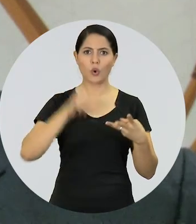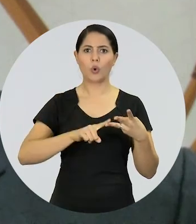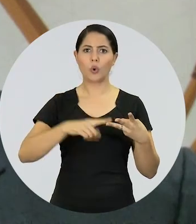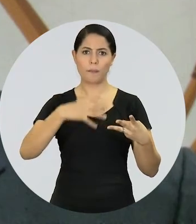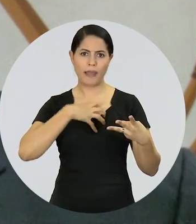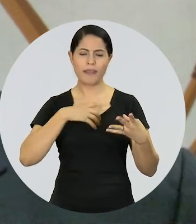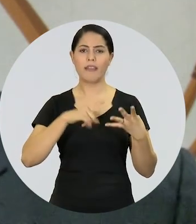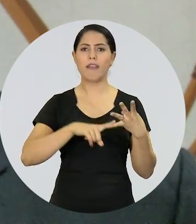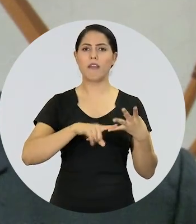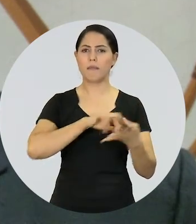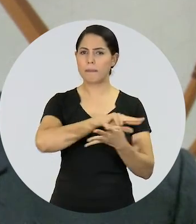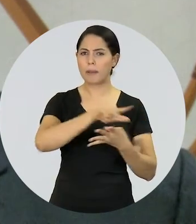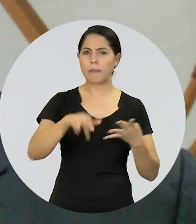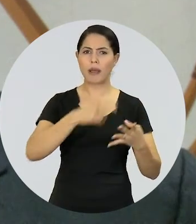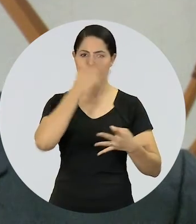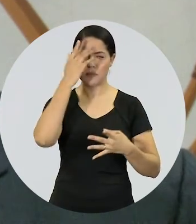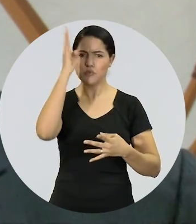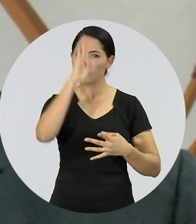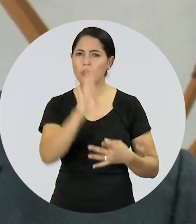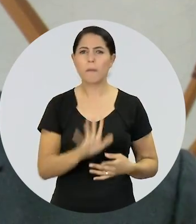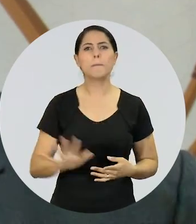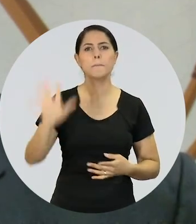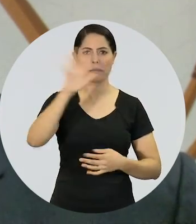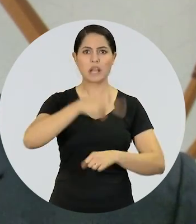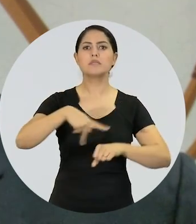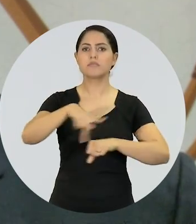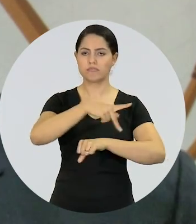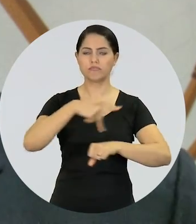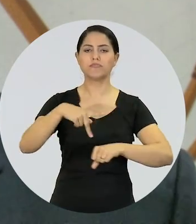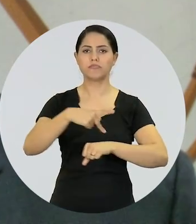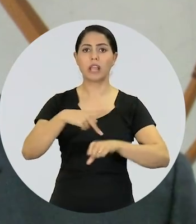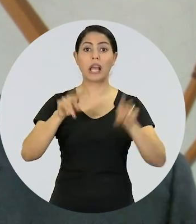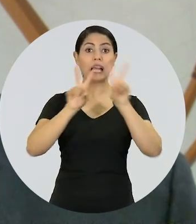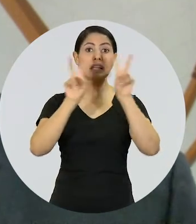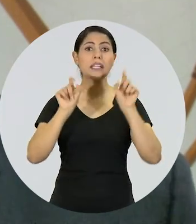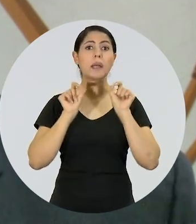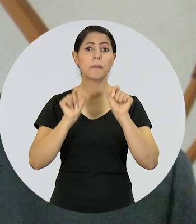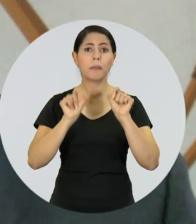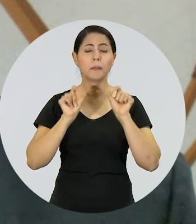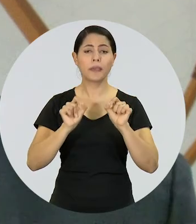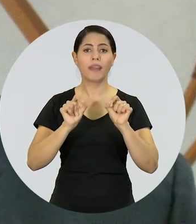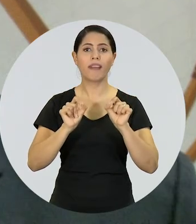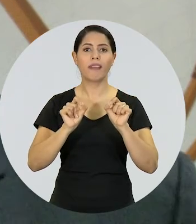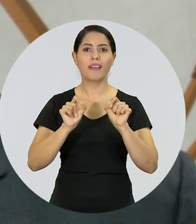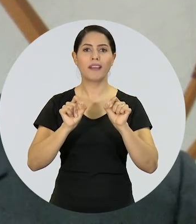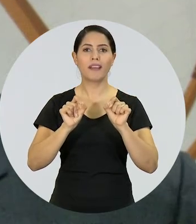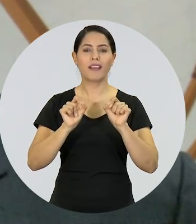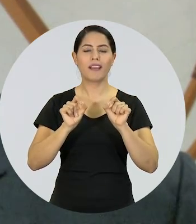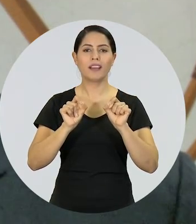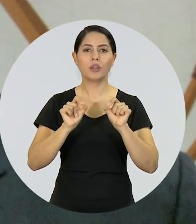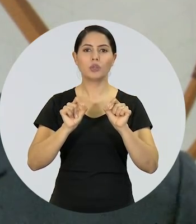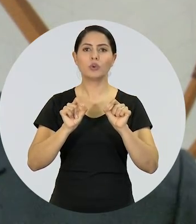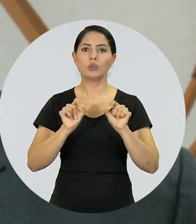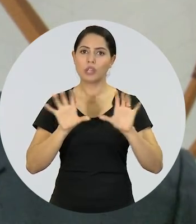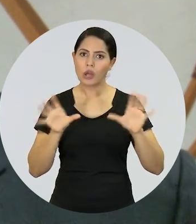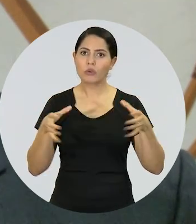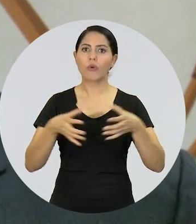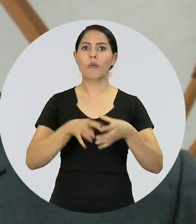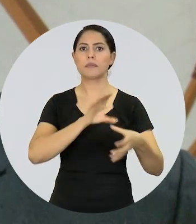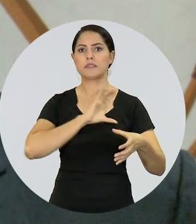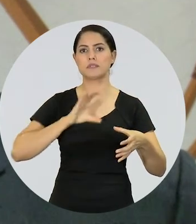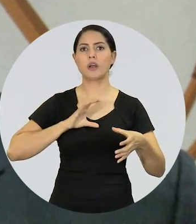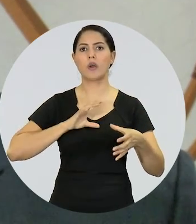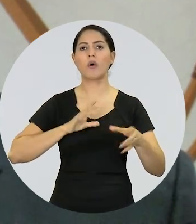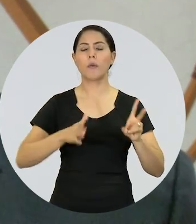e representantes de organizações indigenistas do país todo para tratar e apresentar à Comissão de Direitos dos